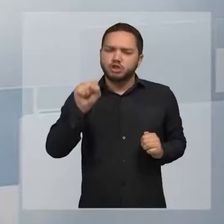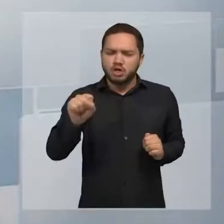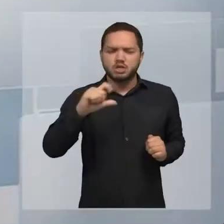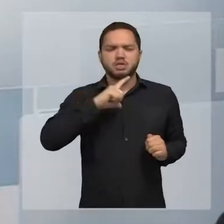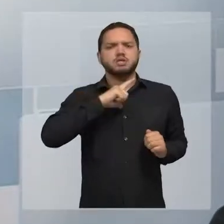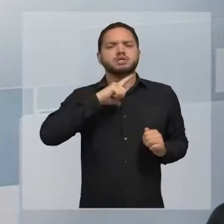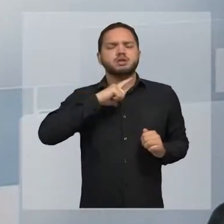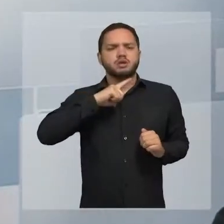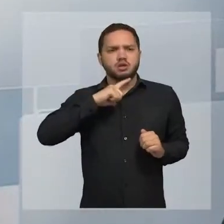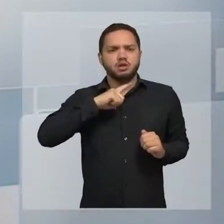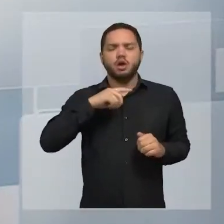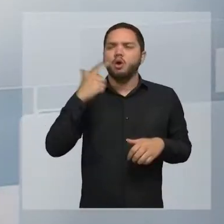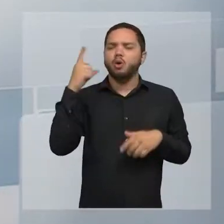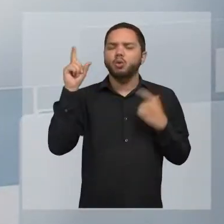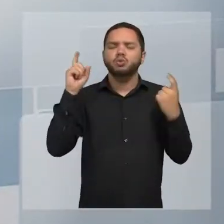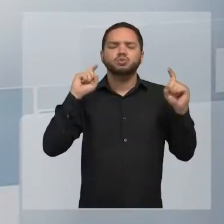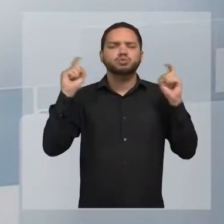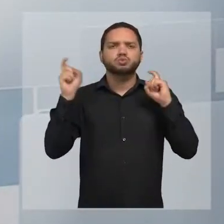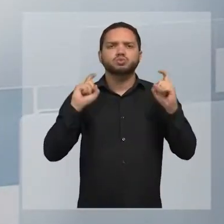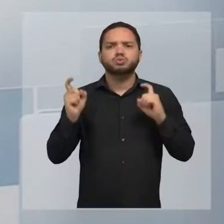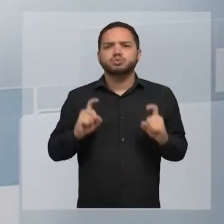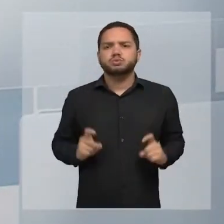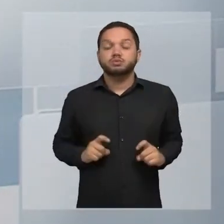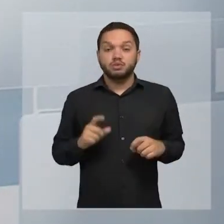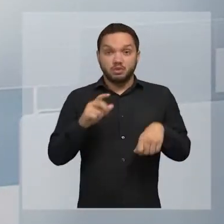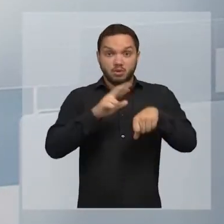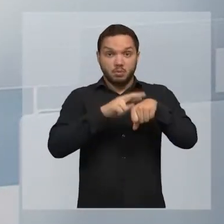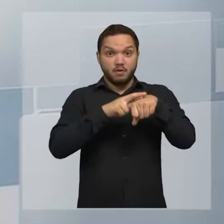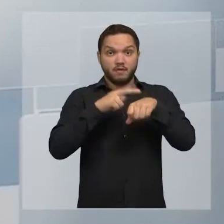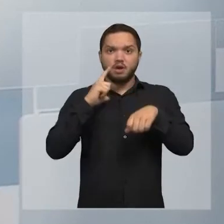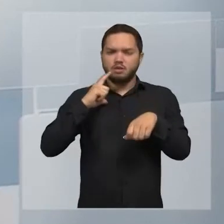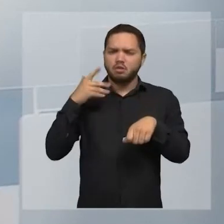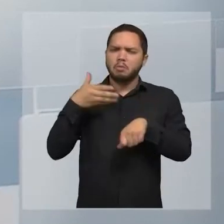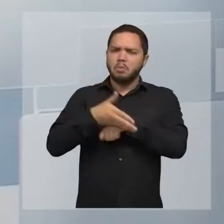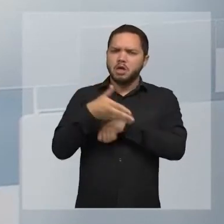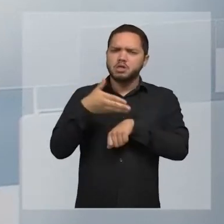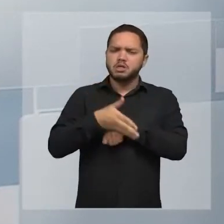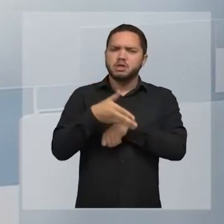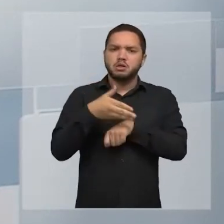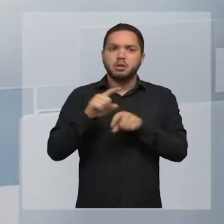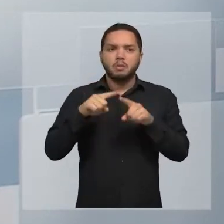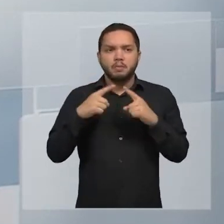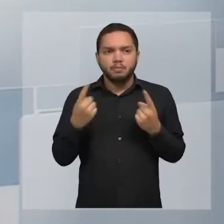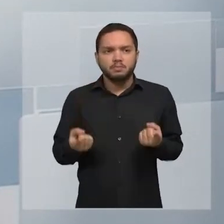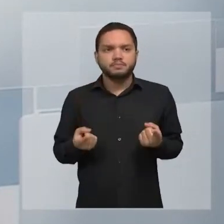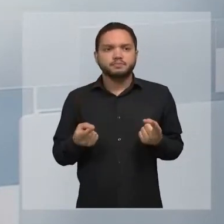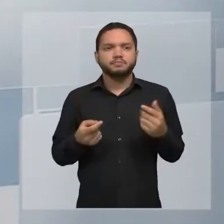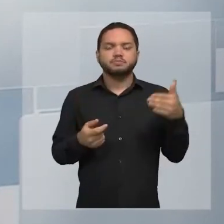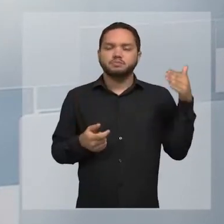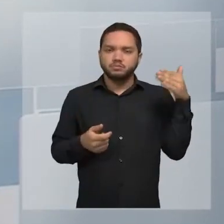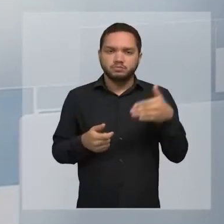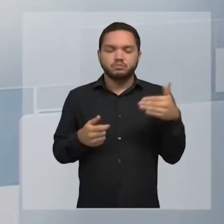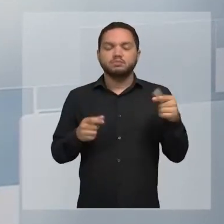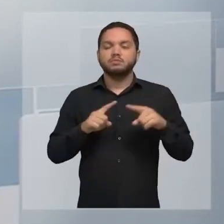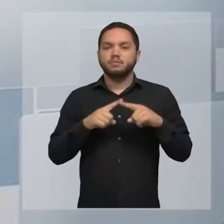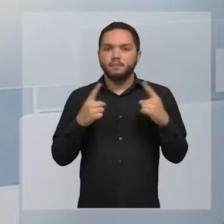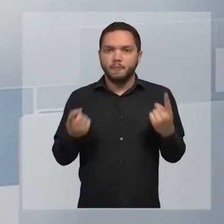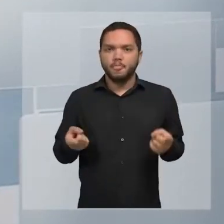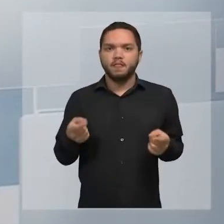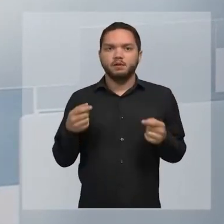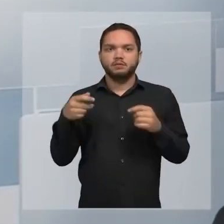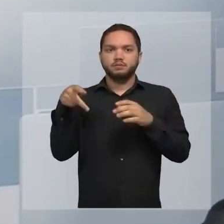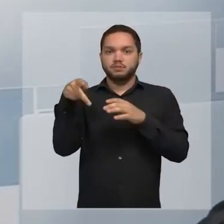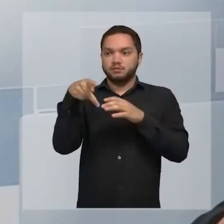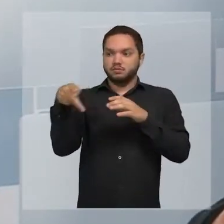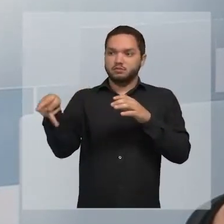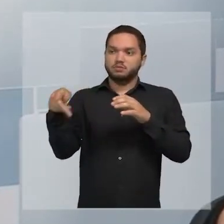outras discussões na qual o prefeito participa, mas ele não perde nem um